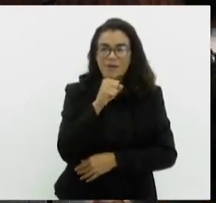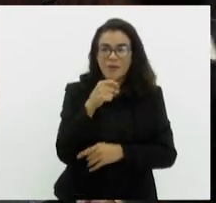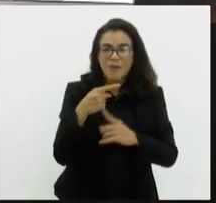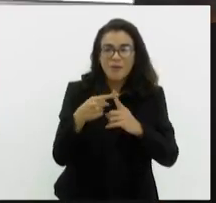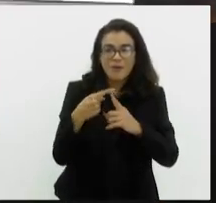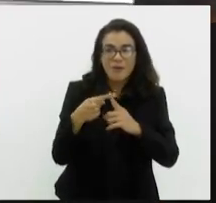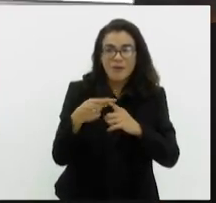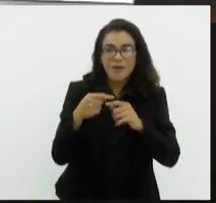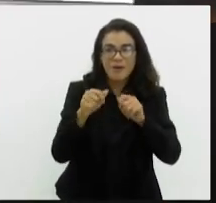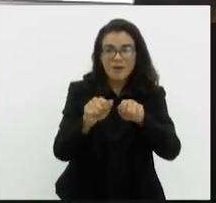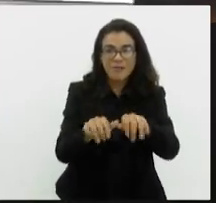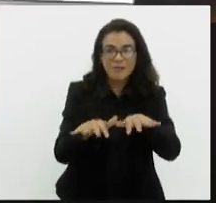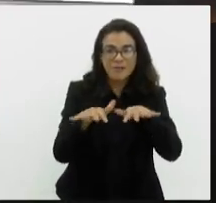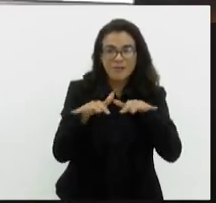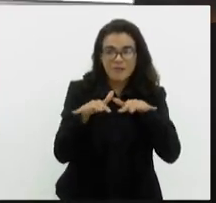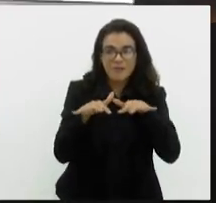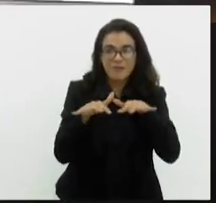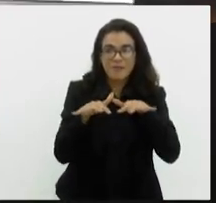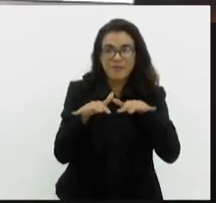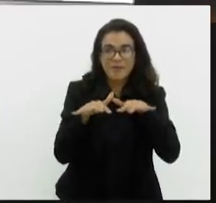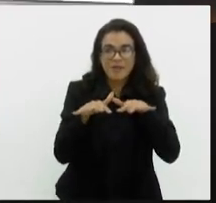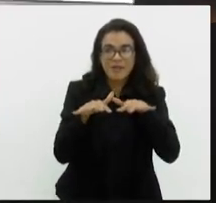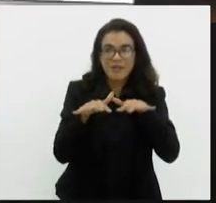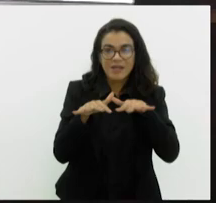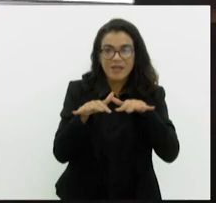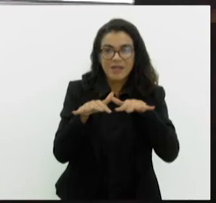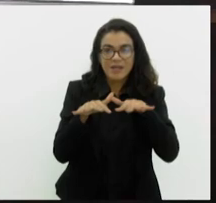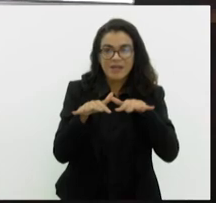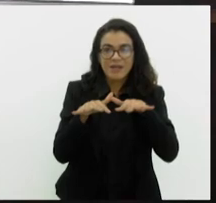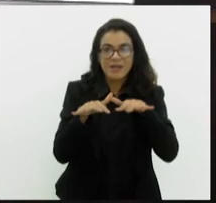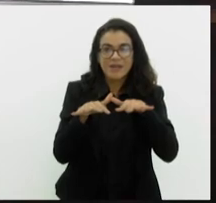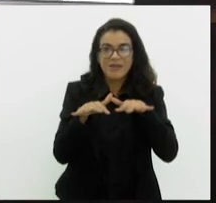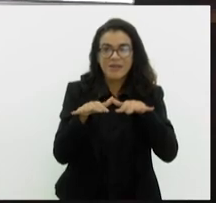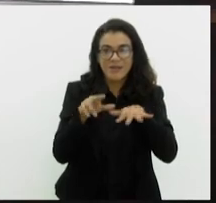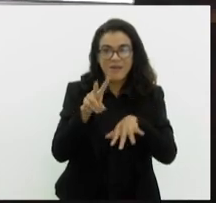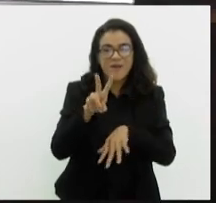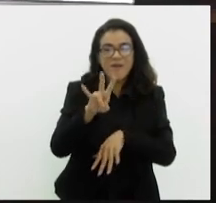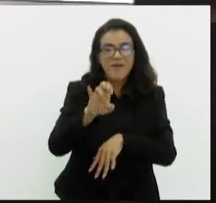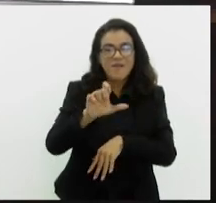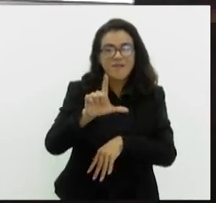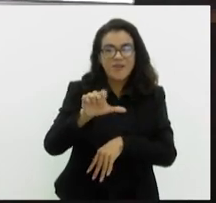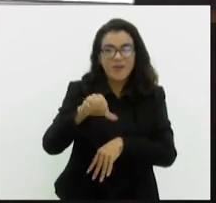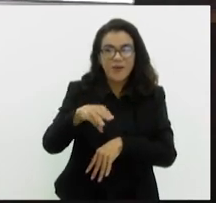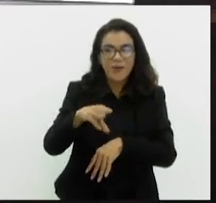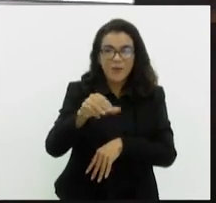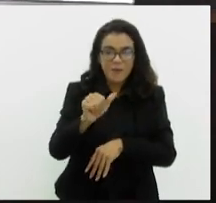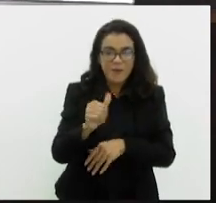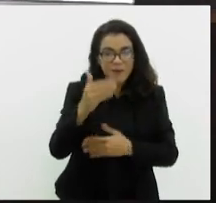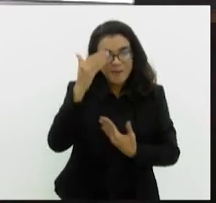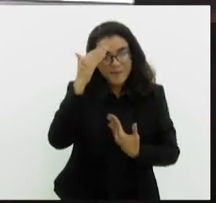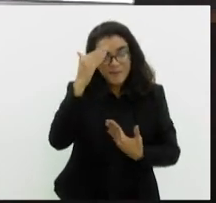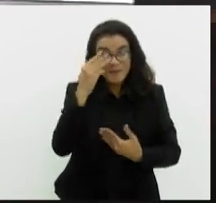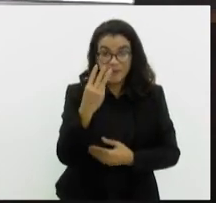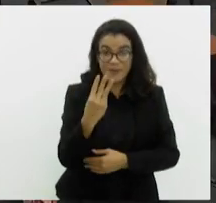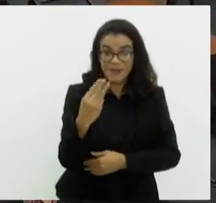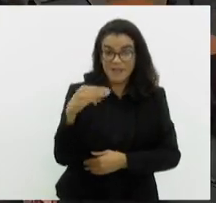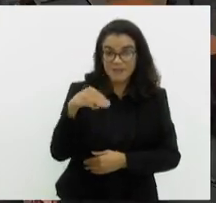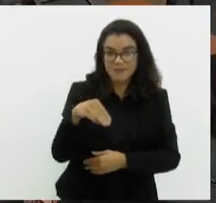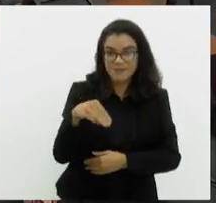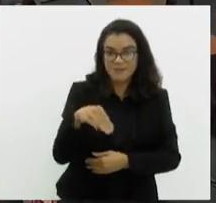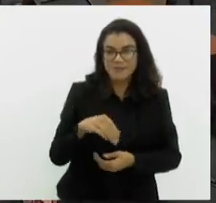nossa cerimônia a última a falar é a homenageada. Vilma, por favor, daqui, ó. Obrigada,